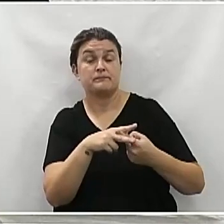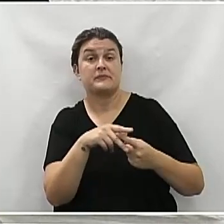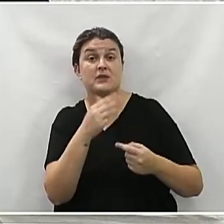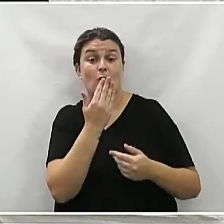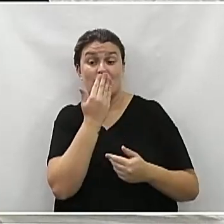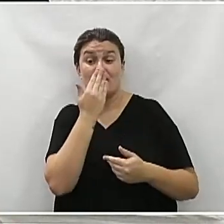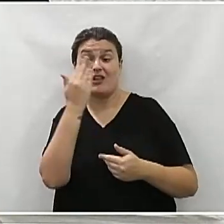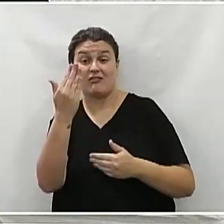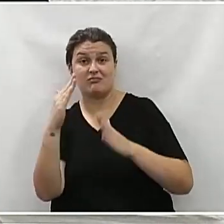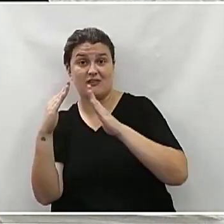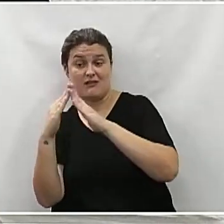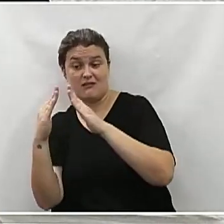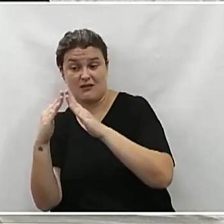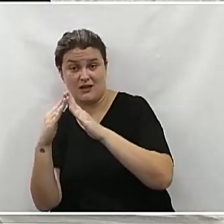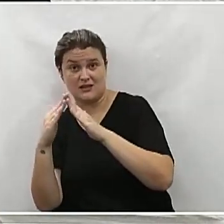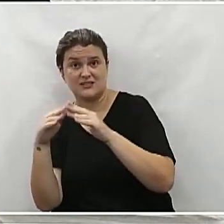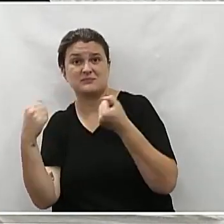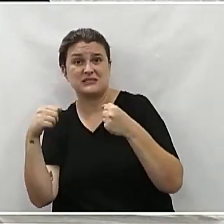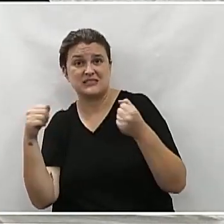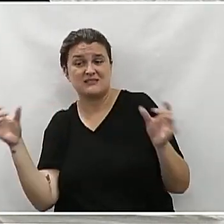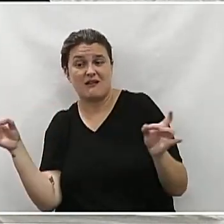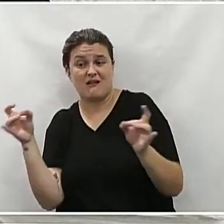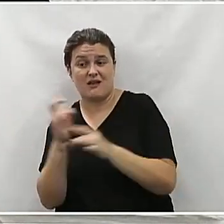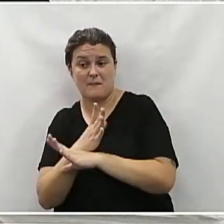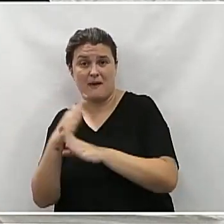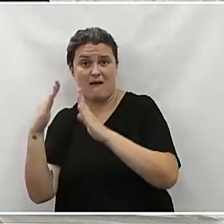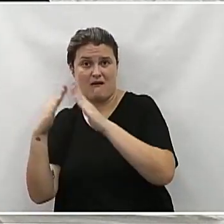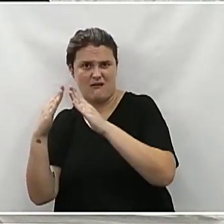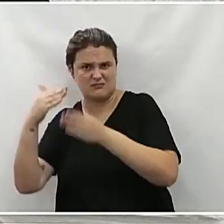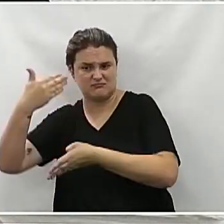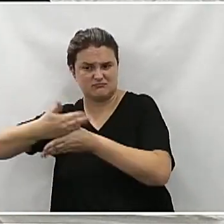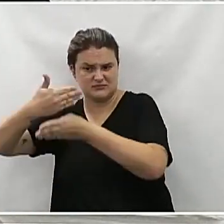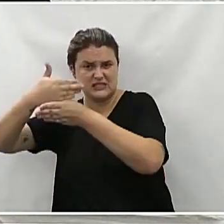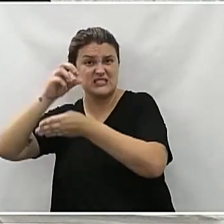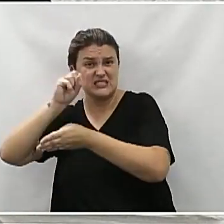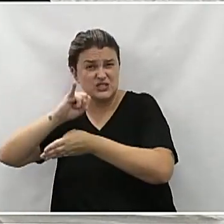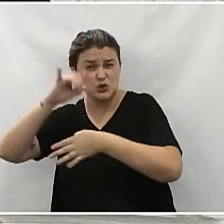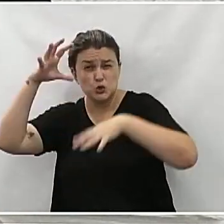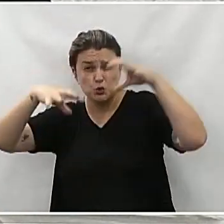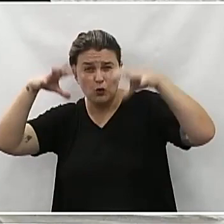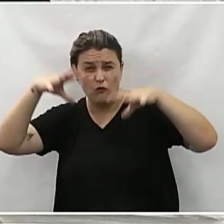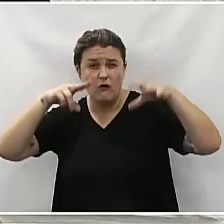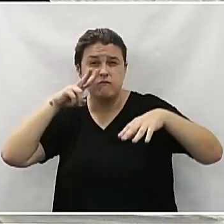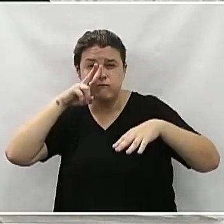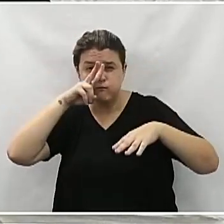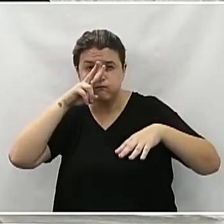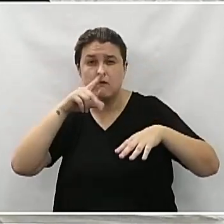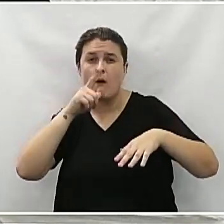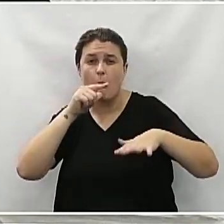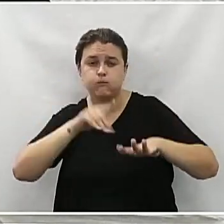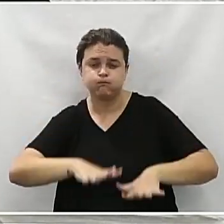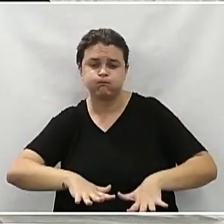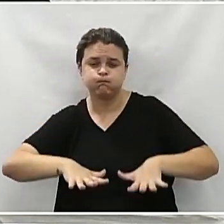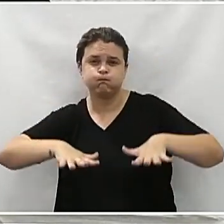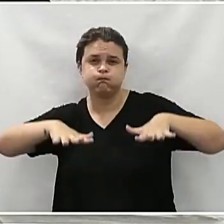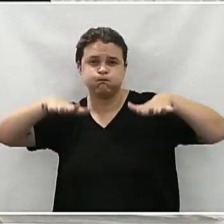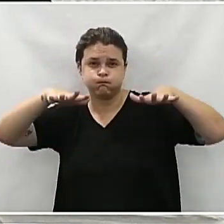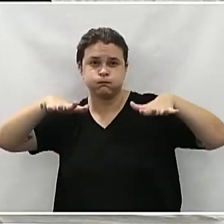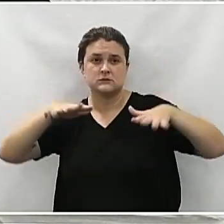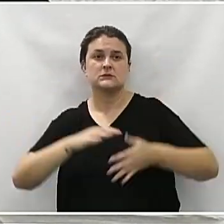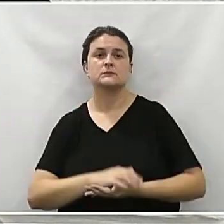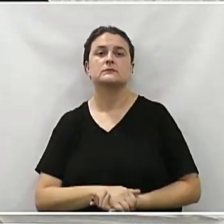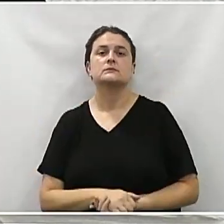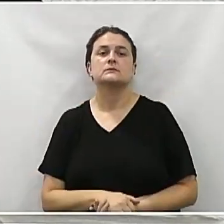morador das proximidades necessita terminar sua casa. E também porque, se chovesse um pouco mais, entraria água na casa de outros vizinhos